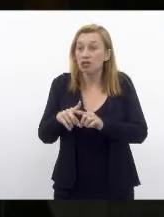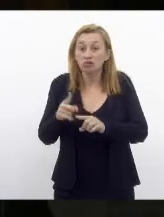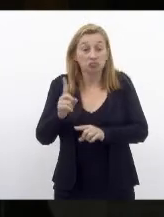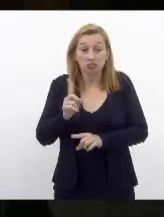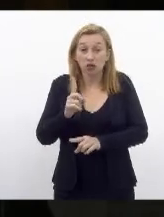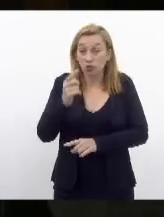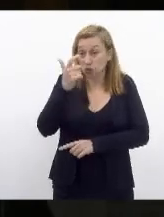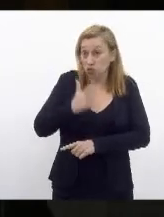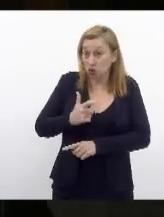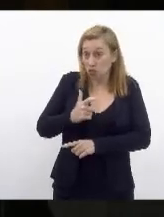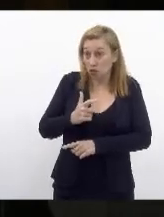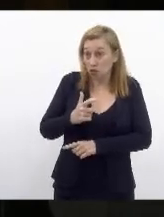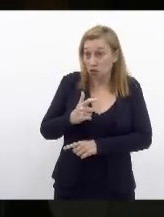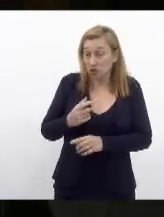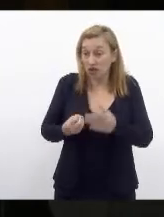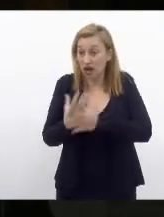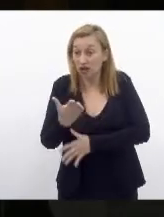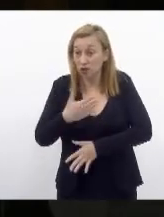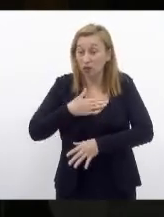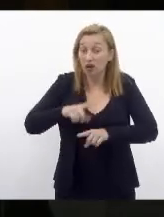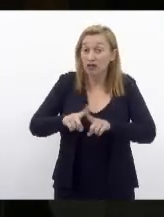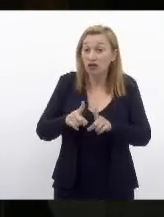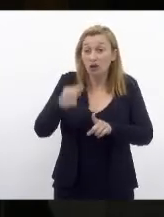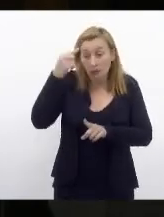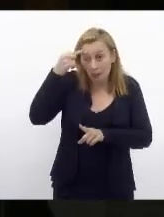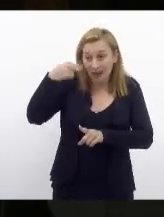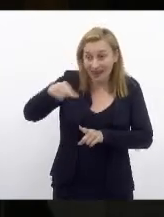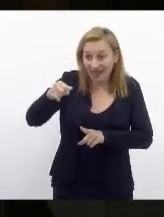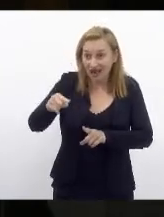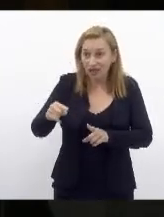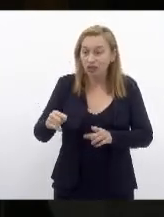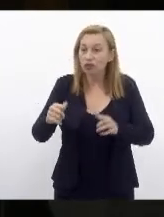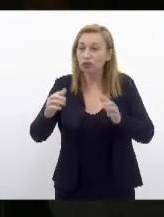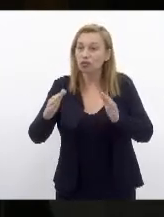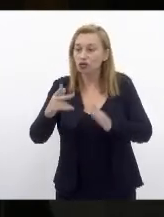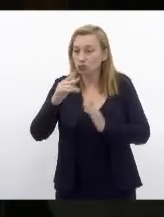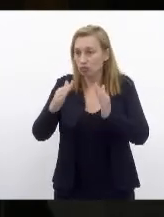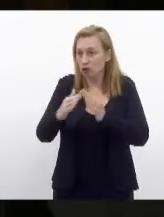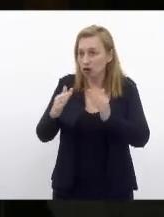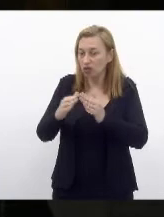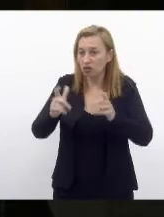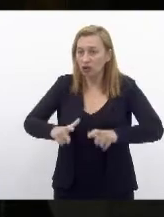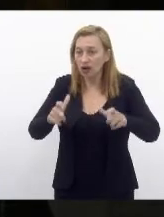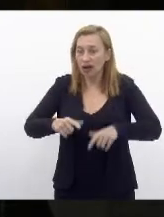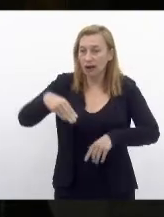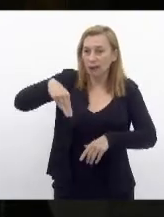sou. A demanda veio dos moradores de Mangaratiba e eu só fiz só a